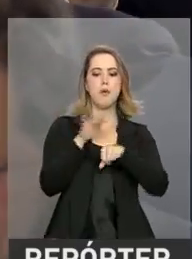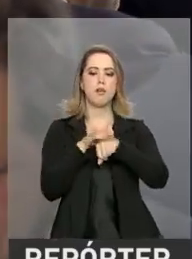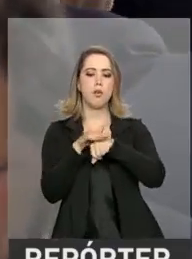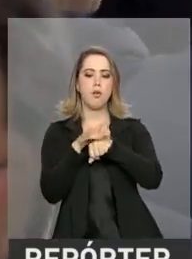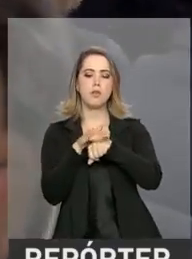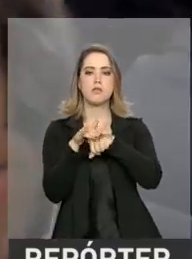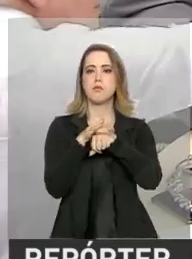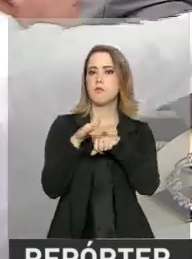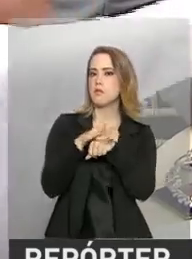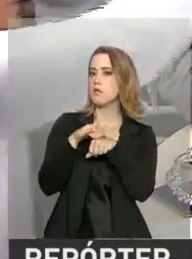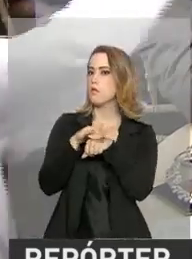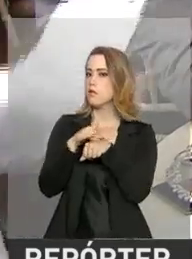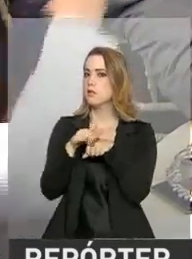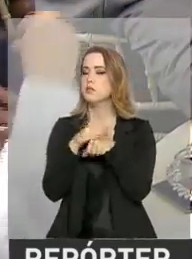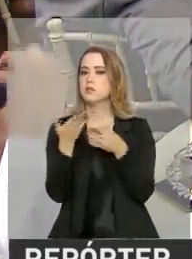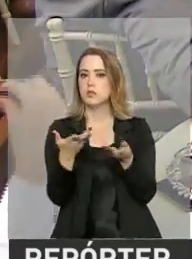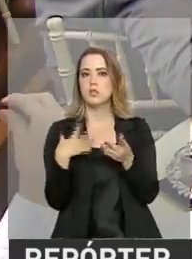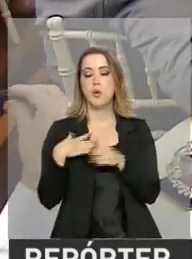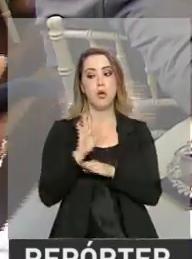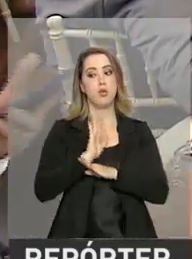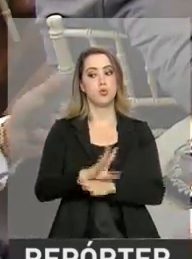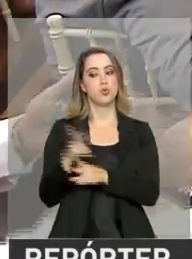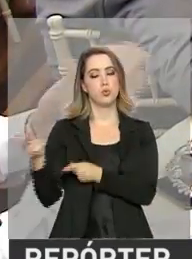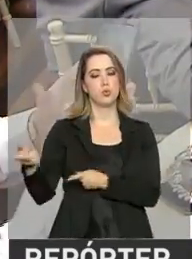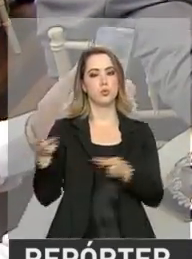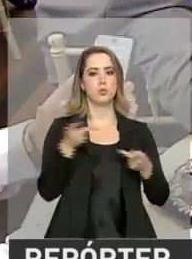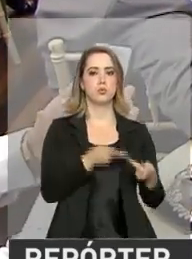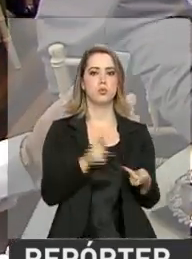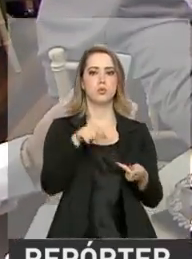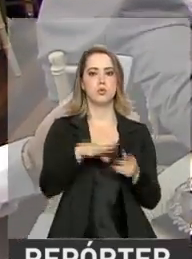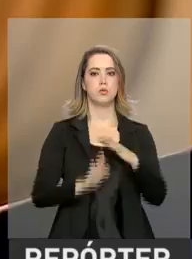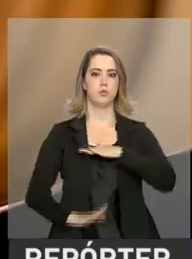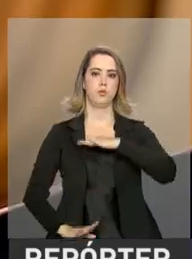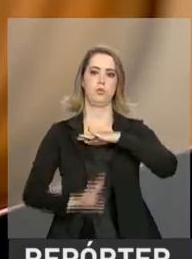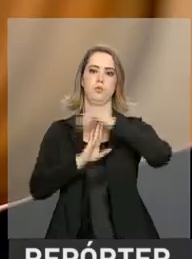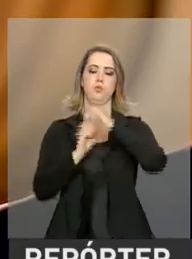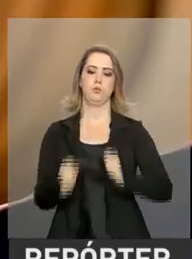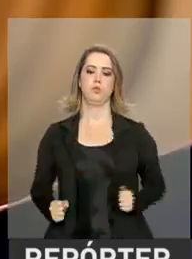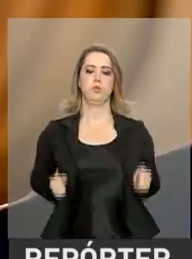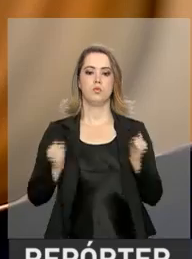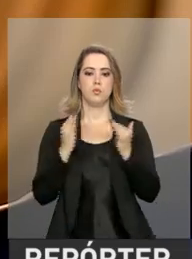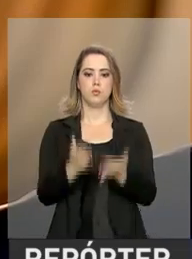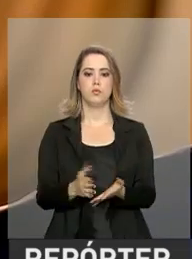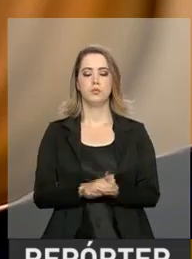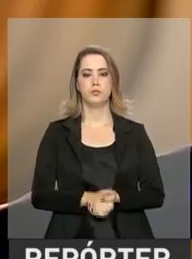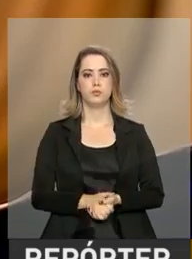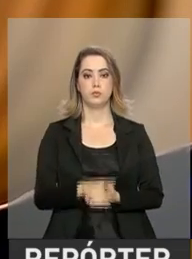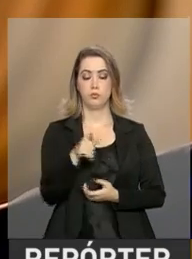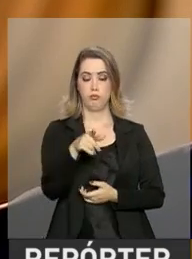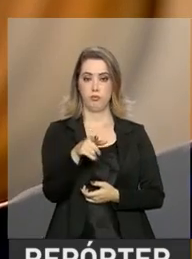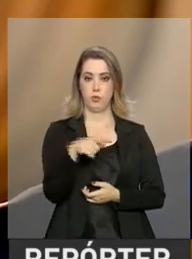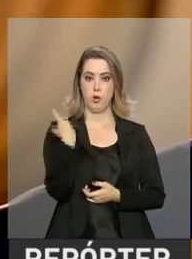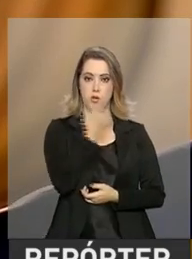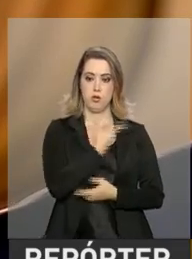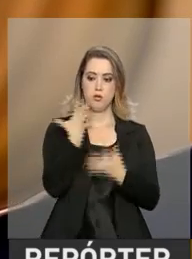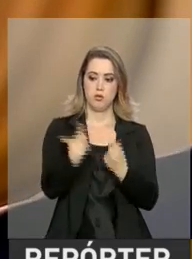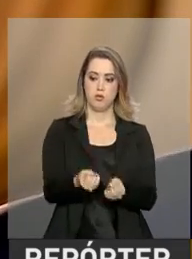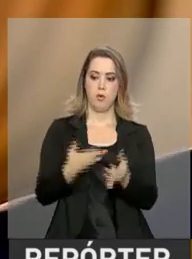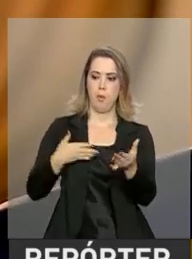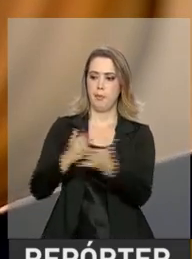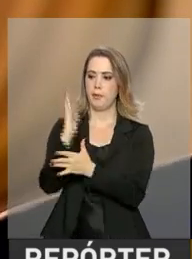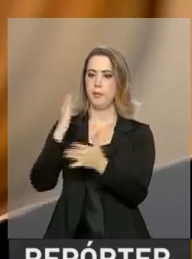para garantir o apoio dos convidados à PEC que limita os gastos públicos. Vamos aprovar essa matéria em primeiro